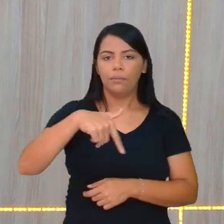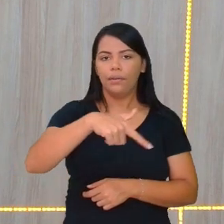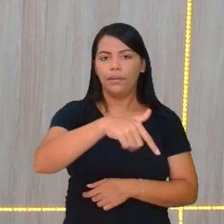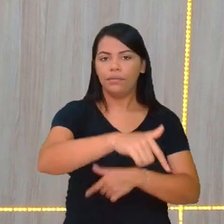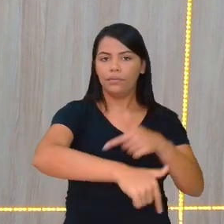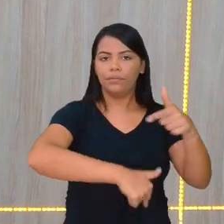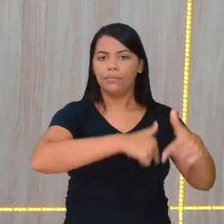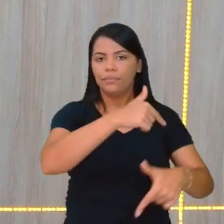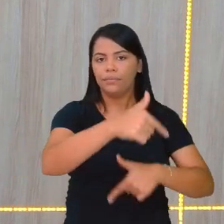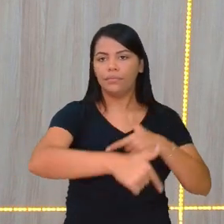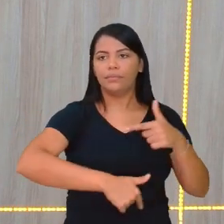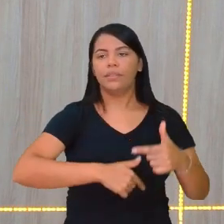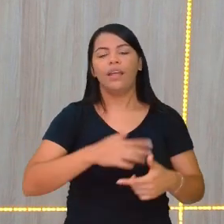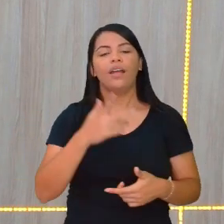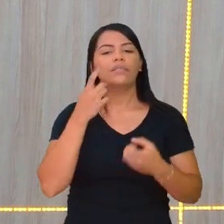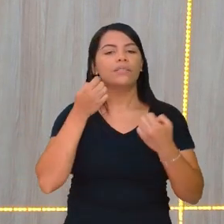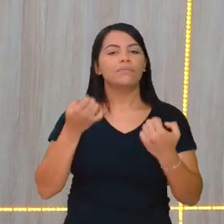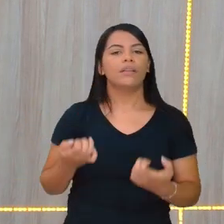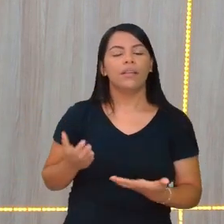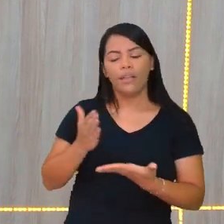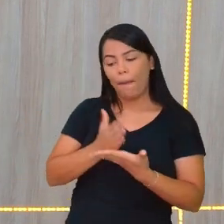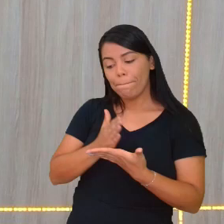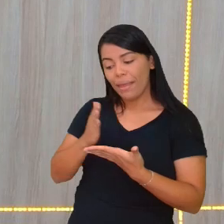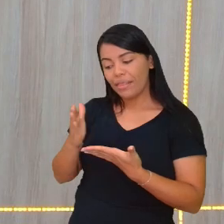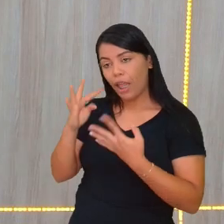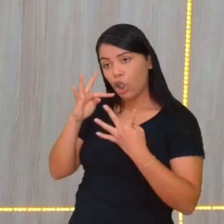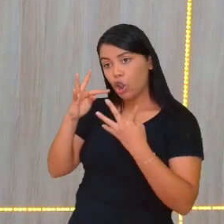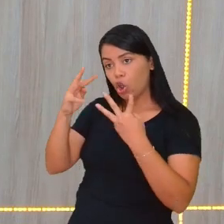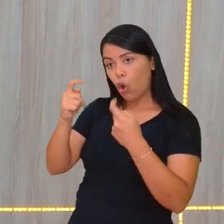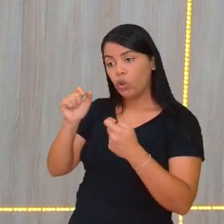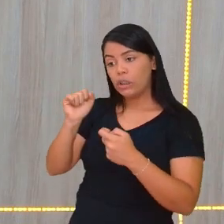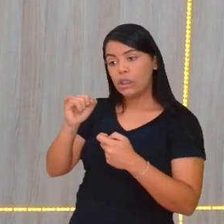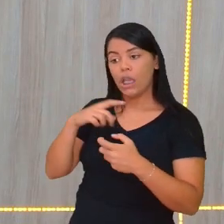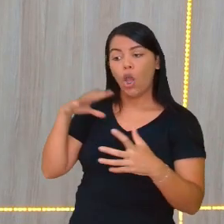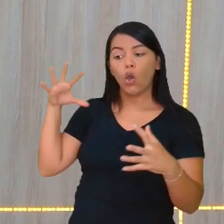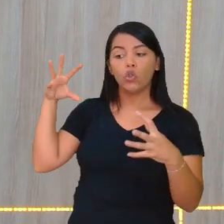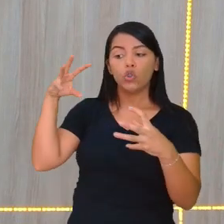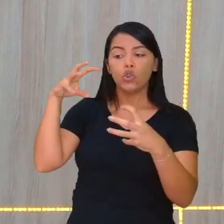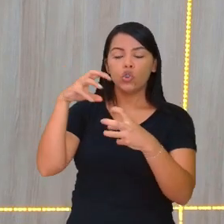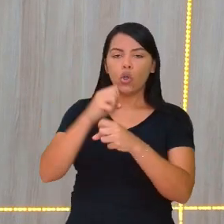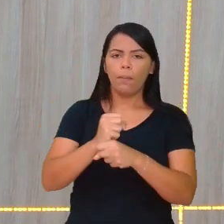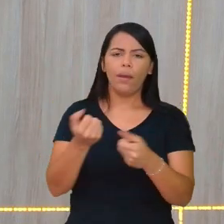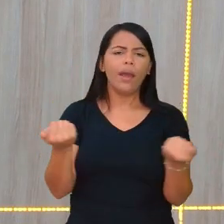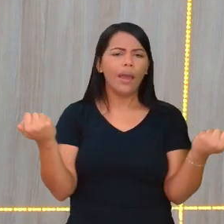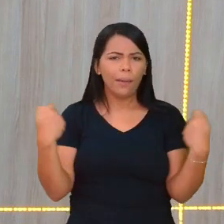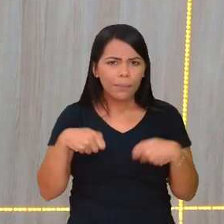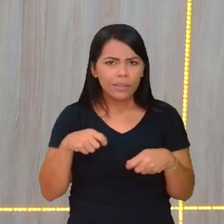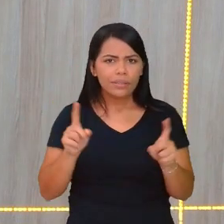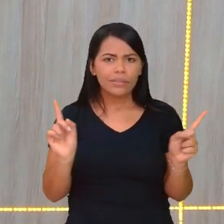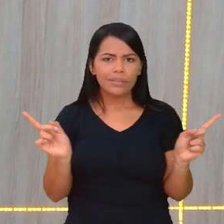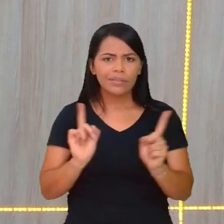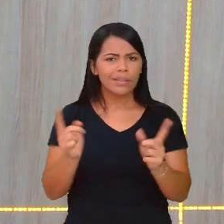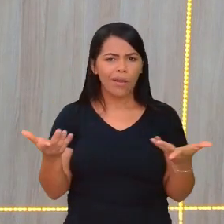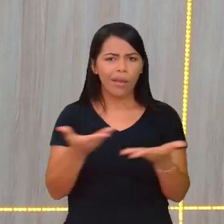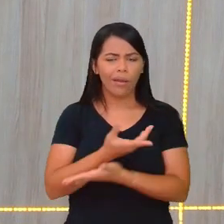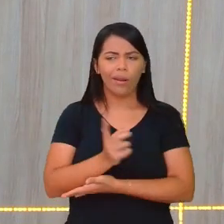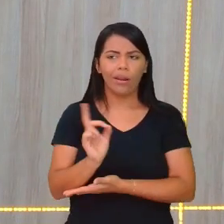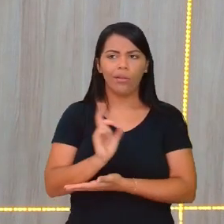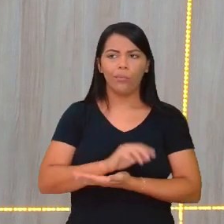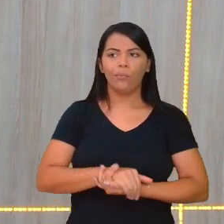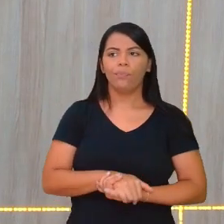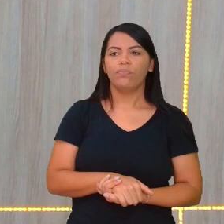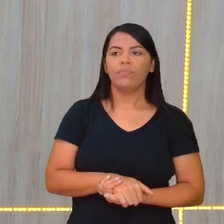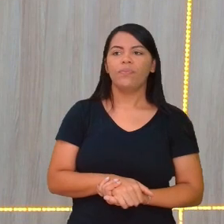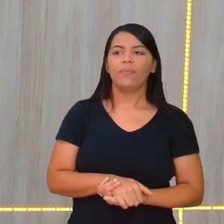Está dizendo que a metade de todos eles, se eu somar, o professor vai somar não? Não. Nesta questão eu não preciso somar.